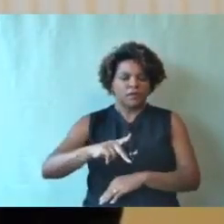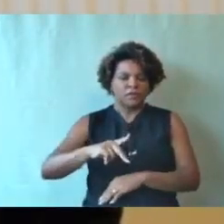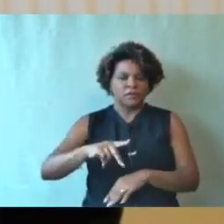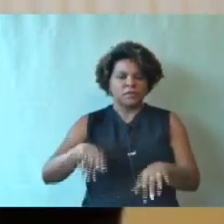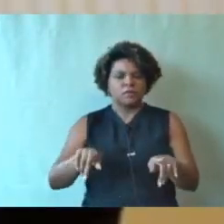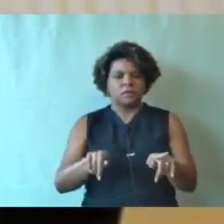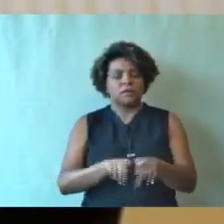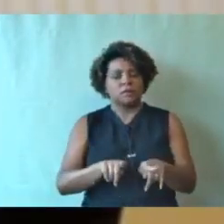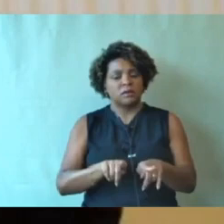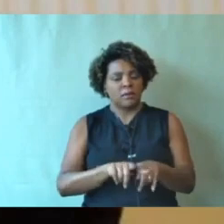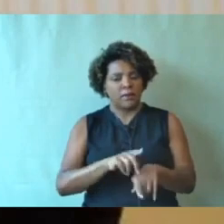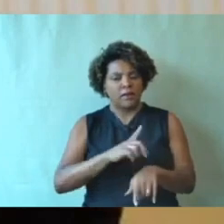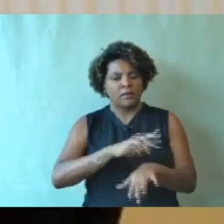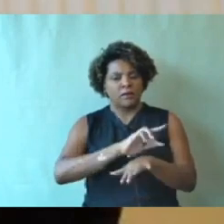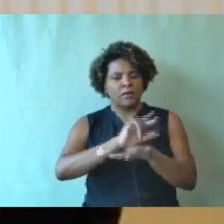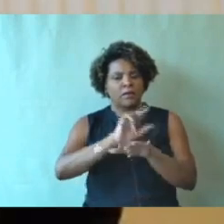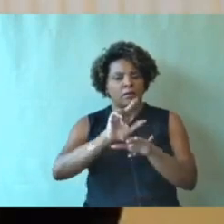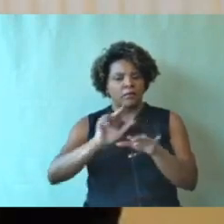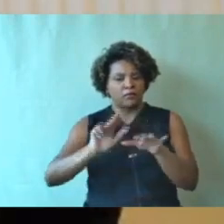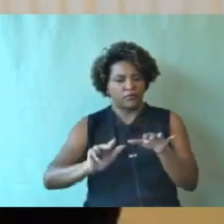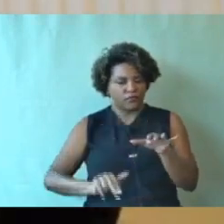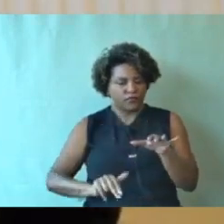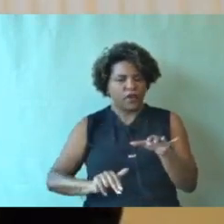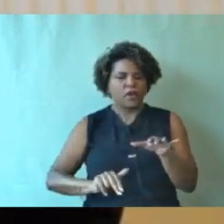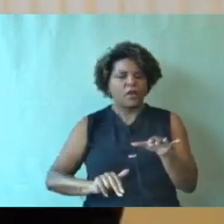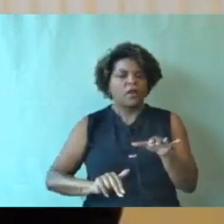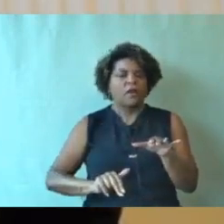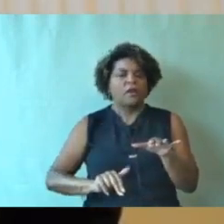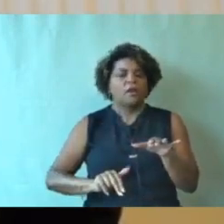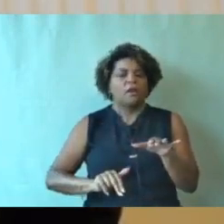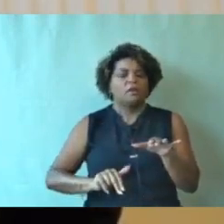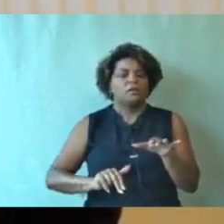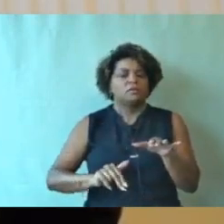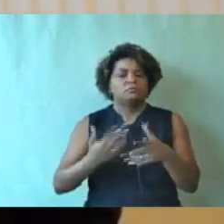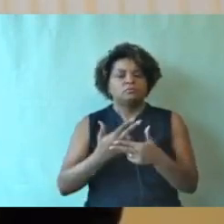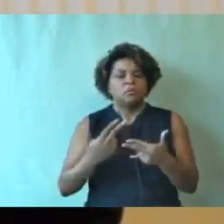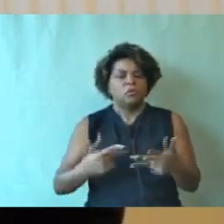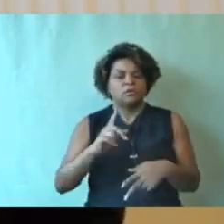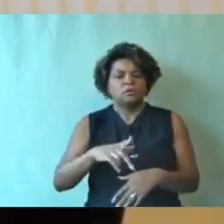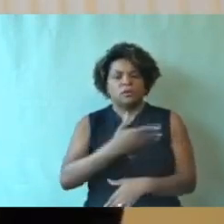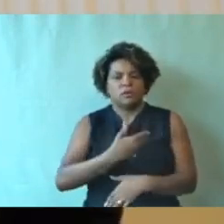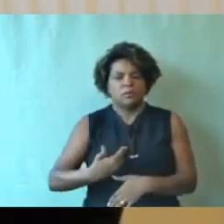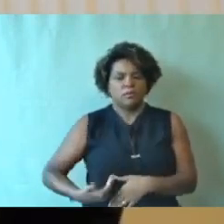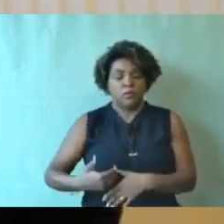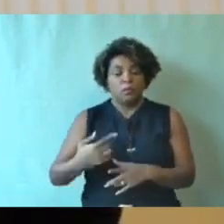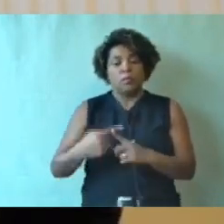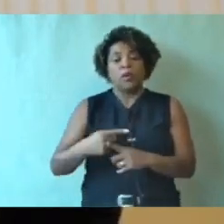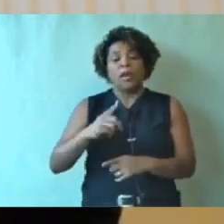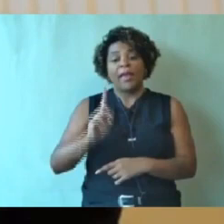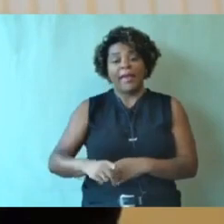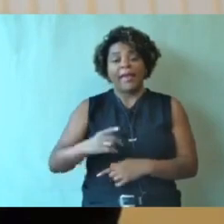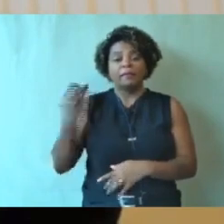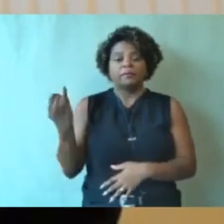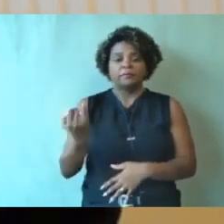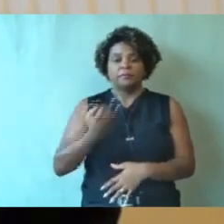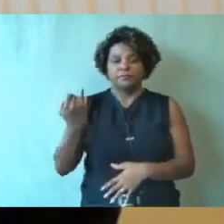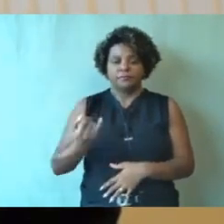né, diversas condições de aporte que o qual está tendo, por ser um serviço essencial. Então, assim, não tinha